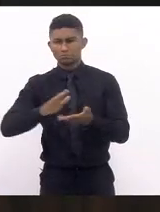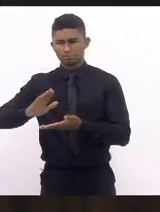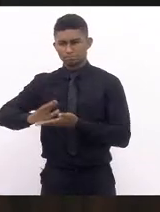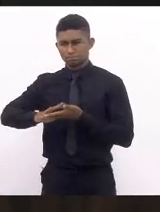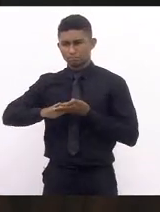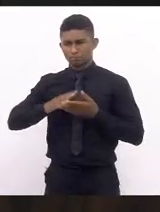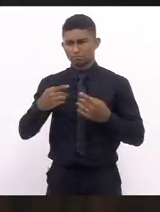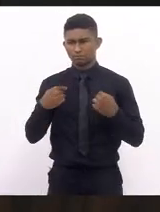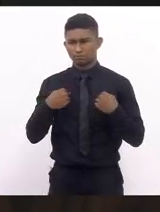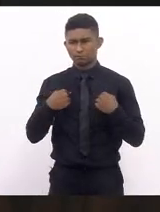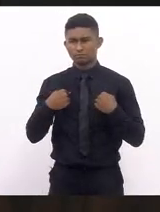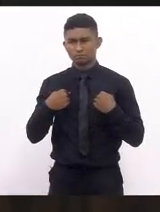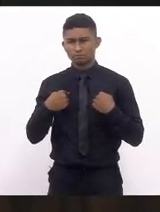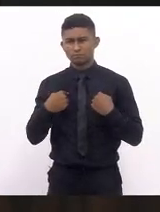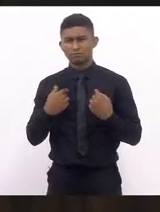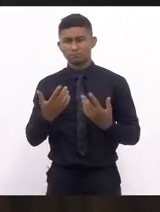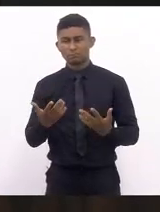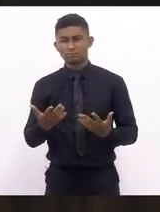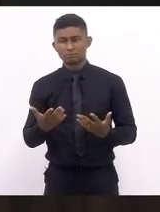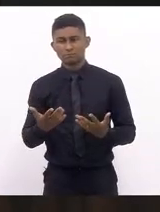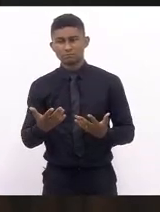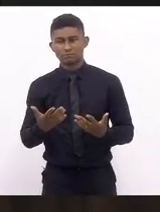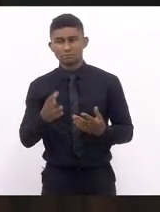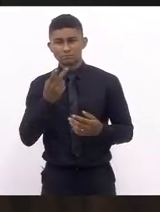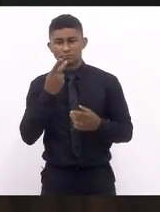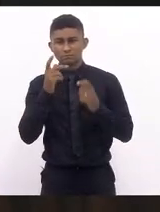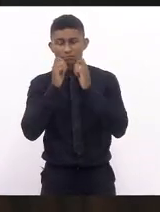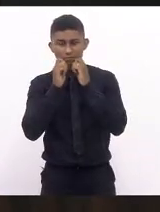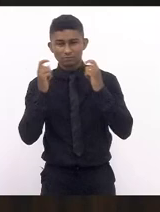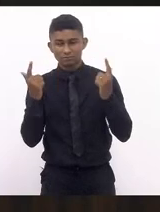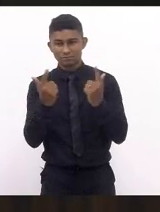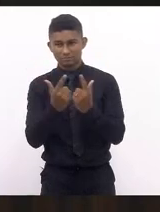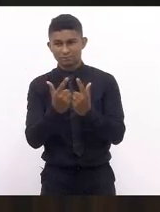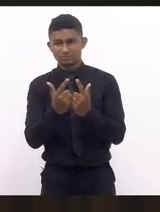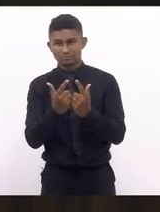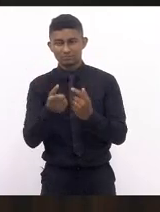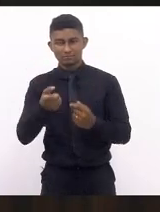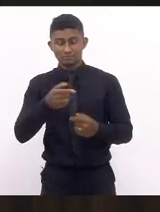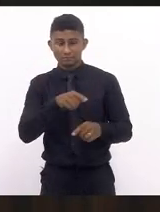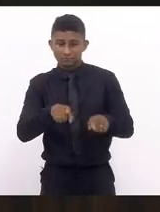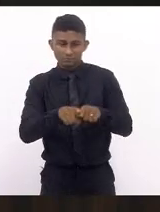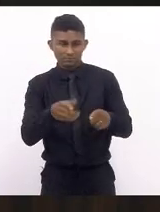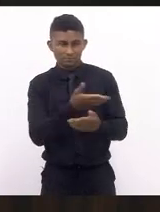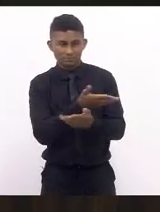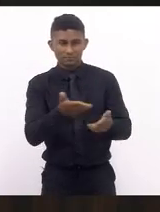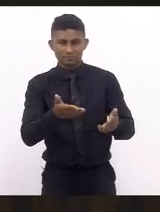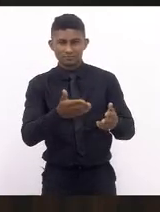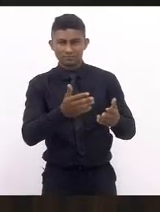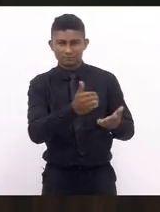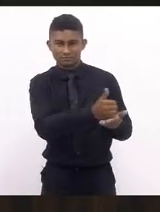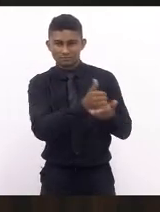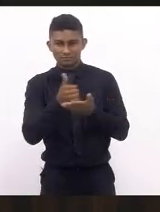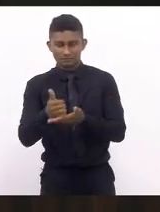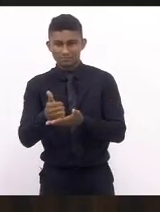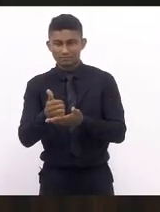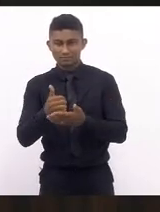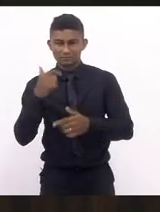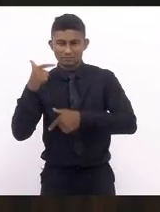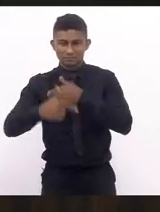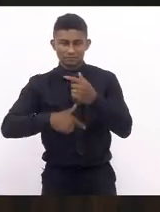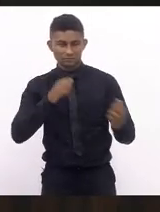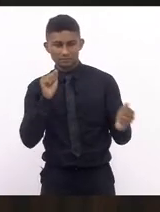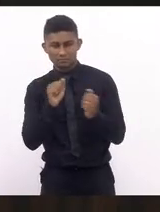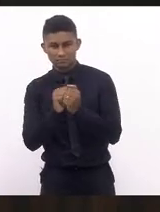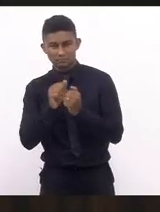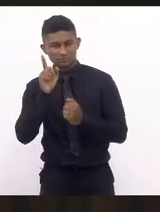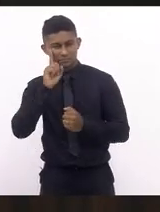disse a ele quer a assembleia é o conjunto dos parlamentares são os assessores são todos aqui que é que trabalham conosco no dia